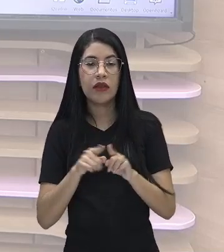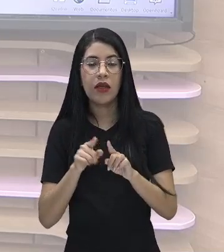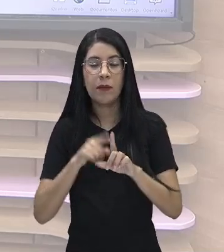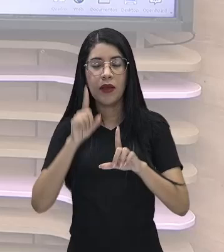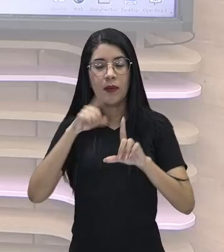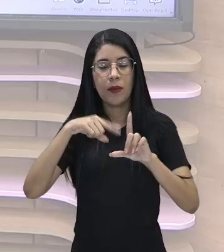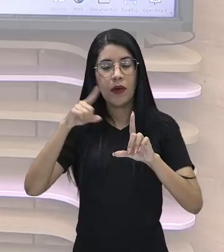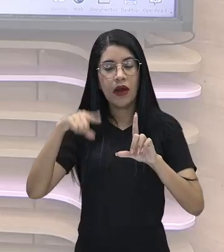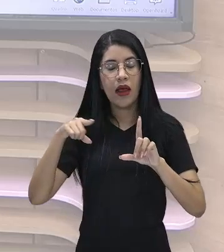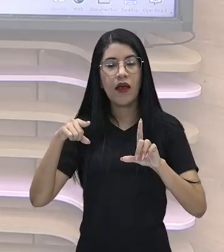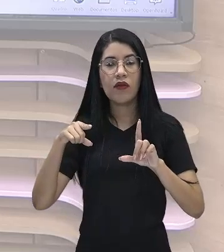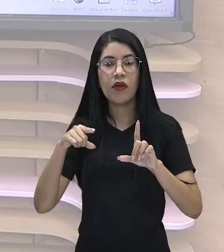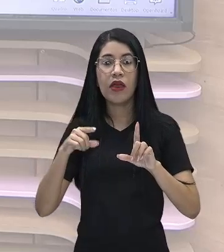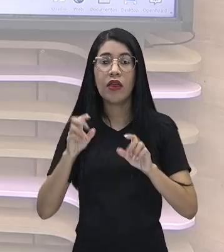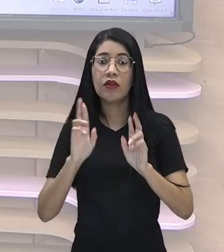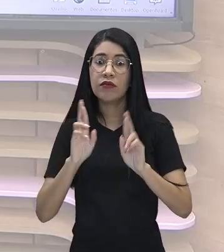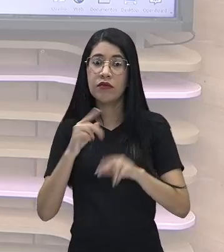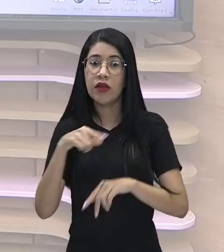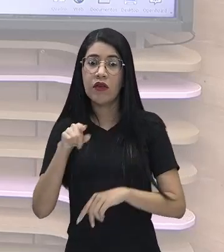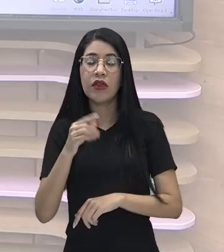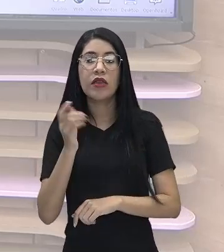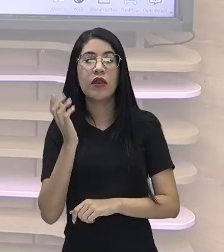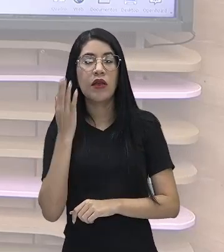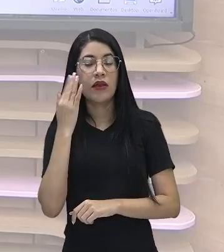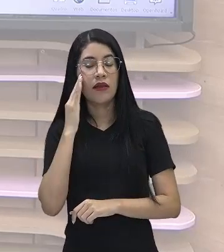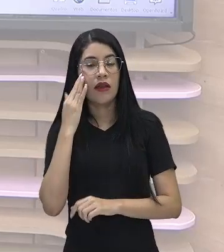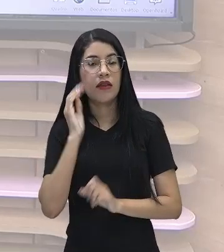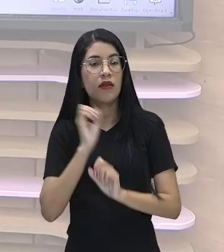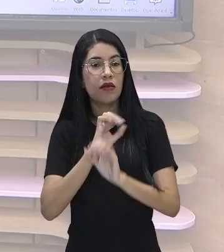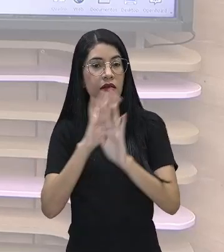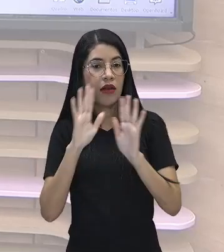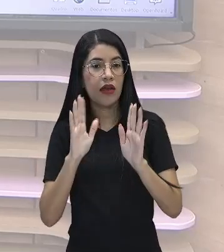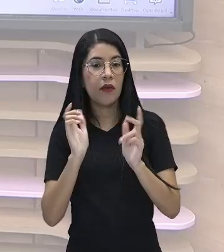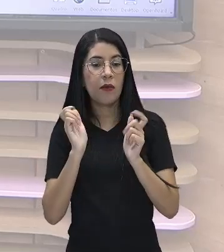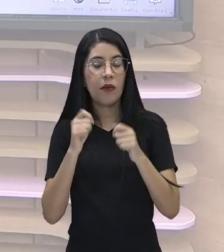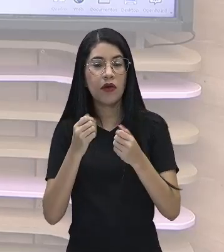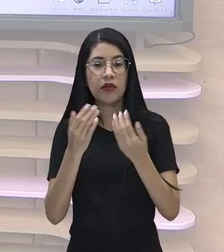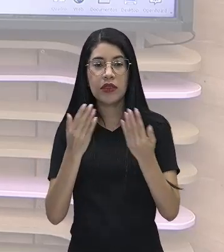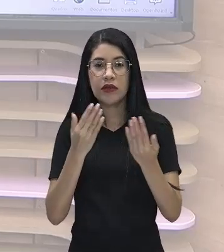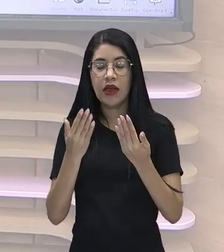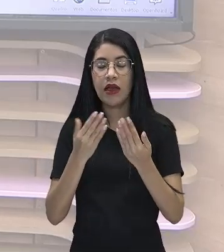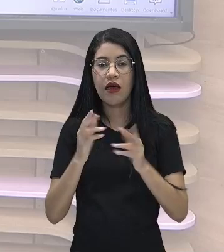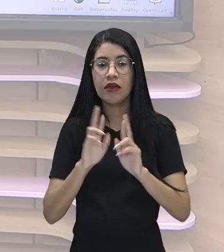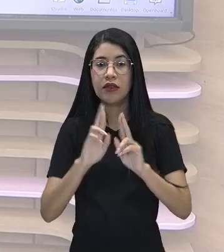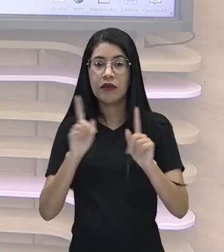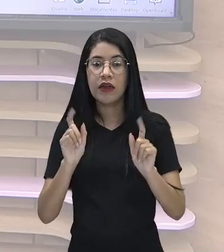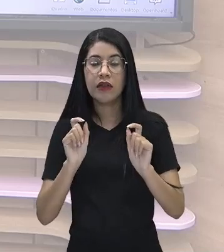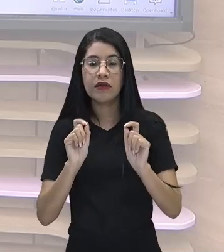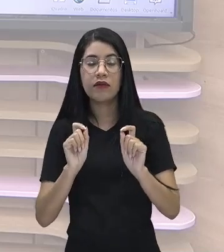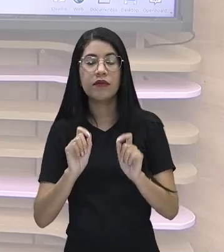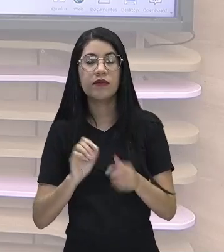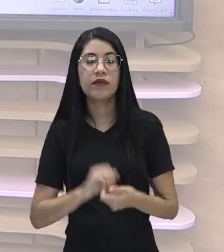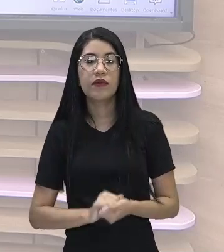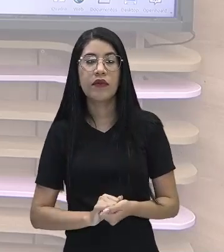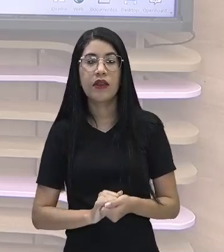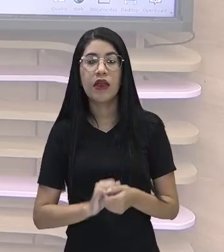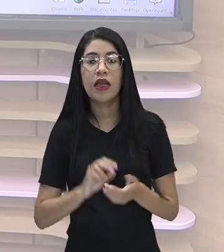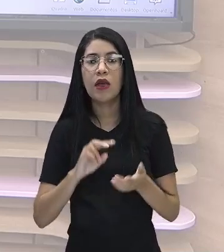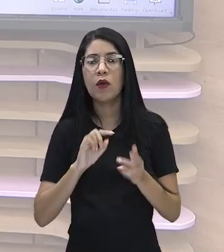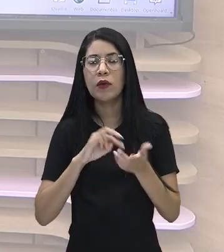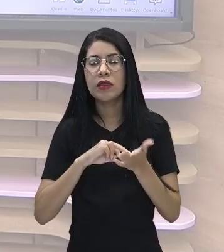gráfico, eu espero que você já consiga fazer essa distinção e essa comparação entre o que é um